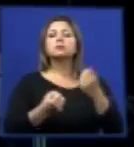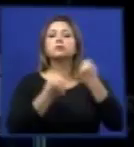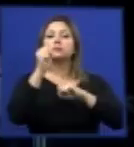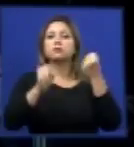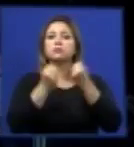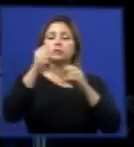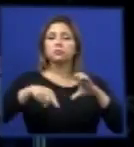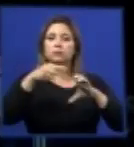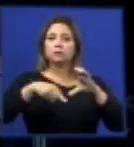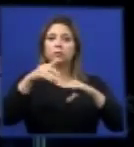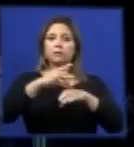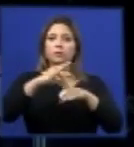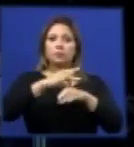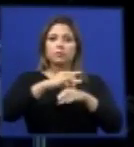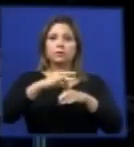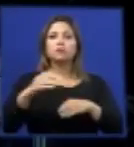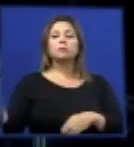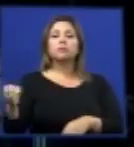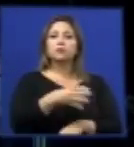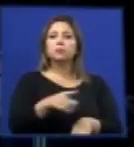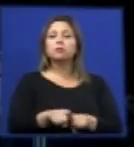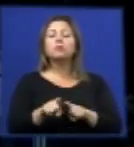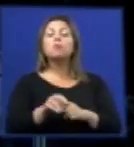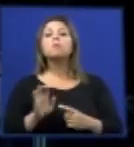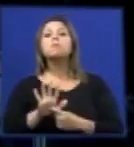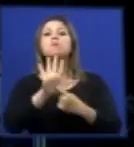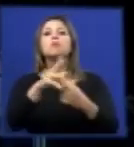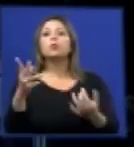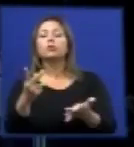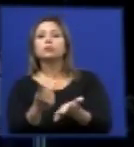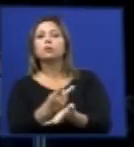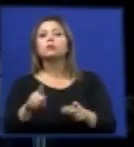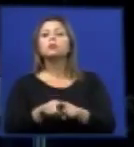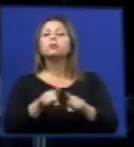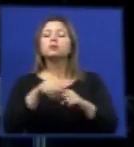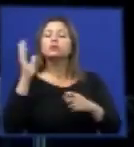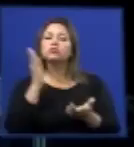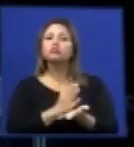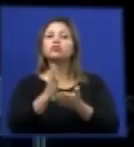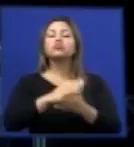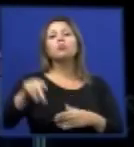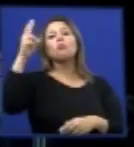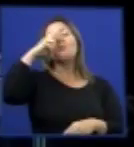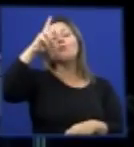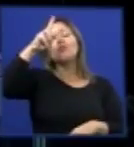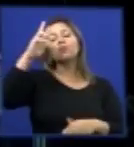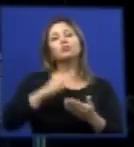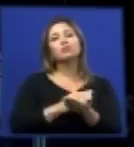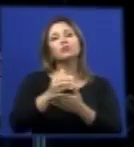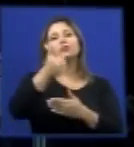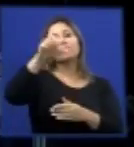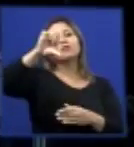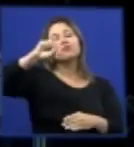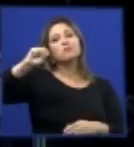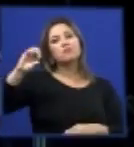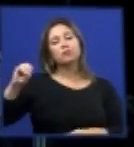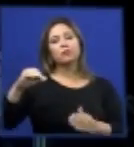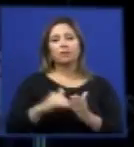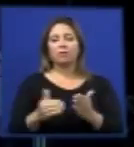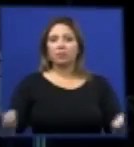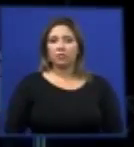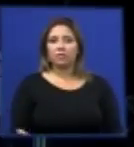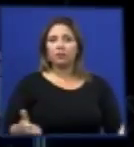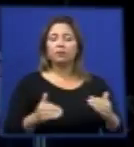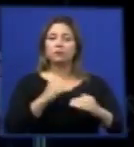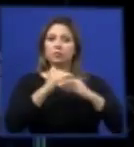pneus novos a evolução tem demonstrado que uma margem histórica caiu a partir do final dos anos 80 para subir a partir